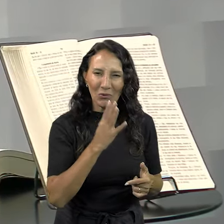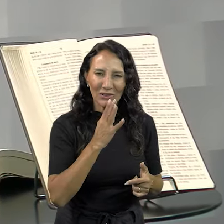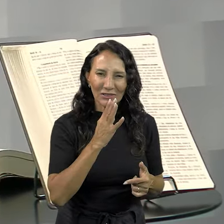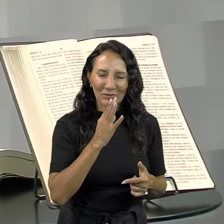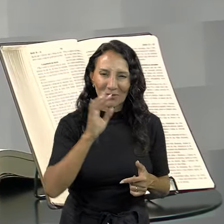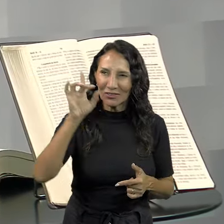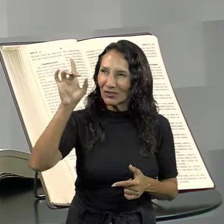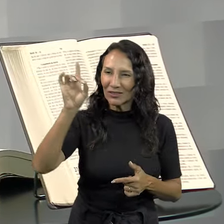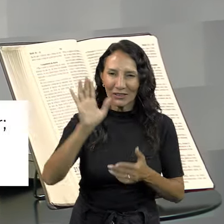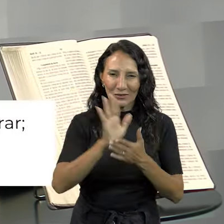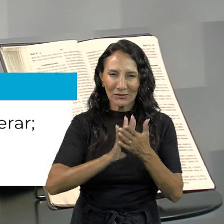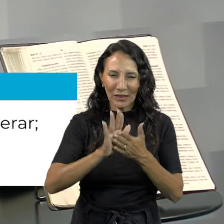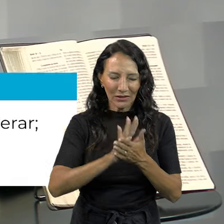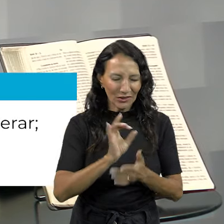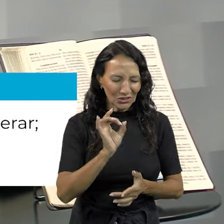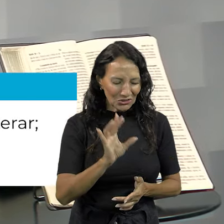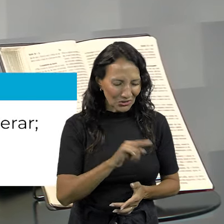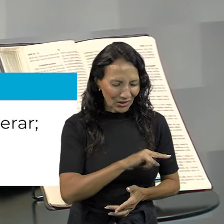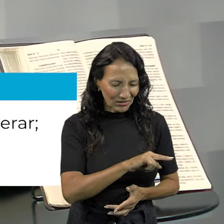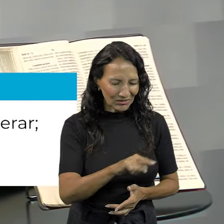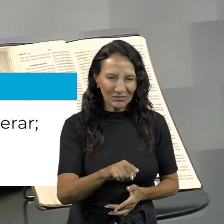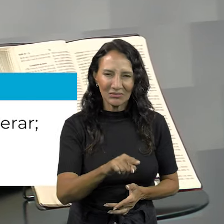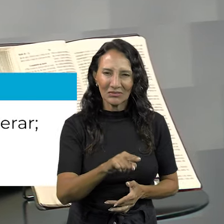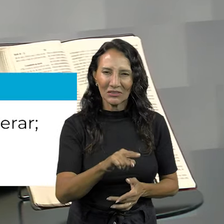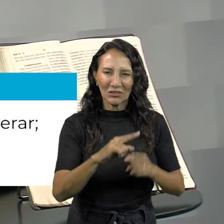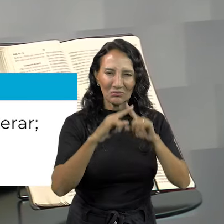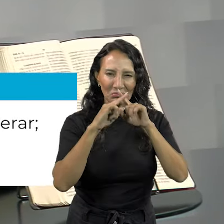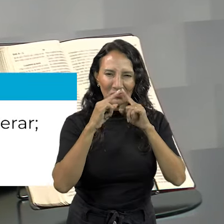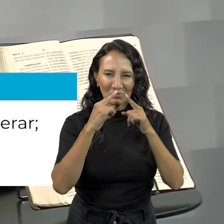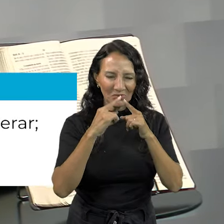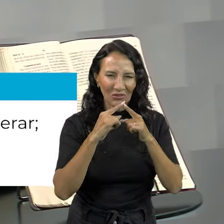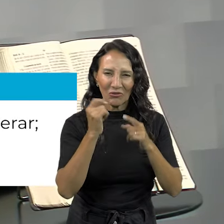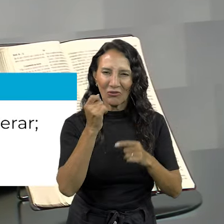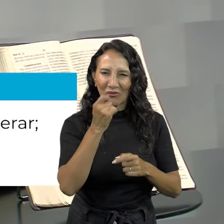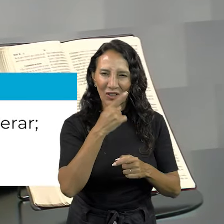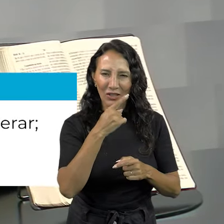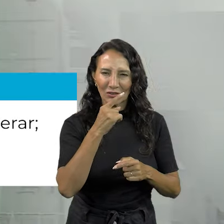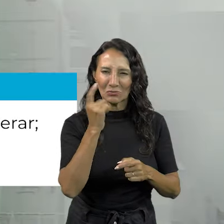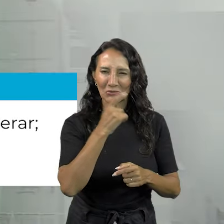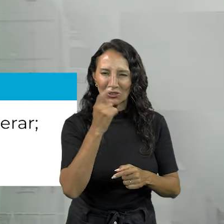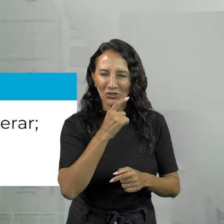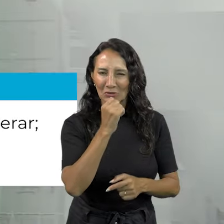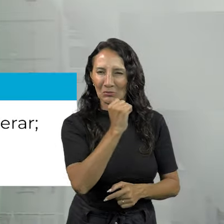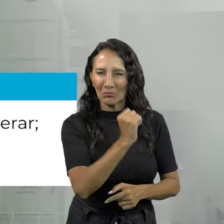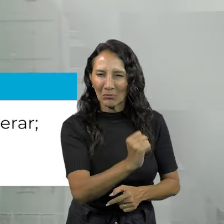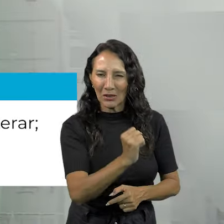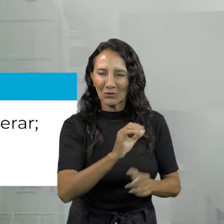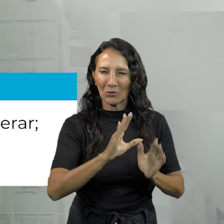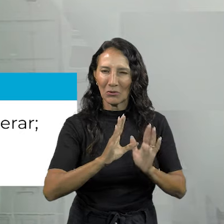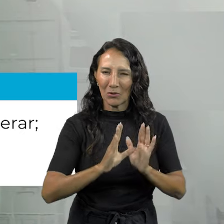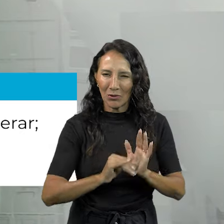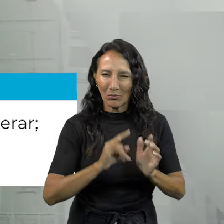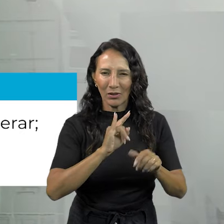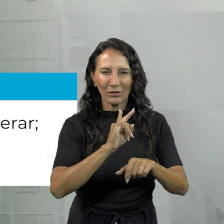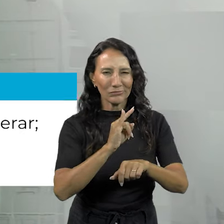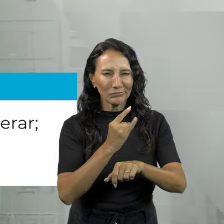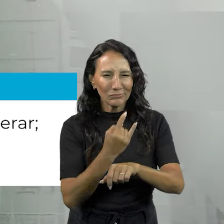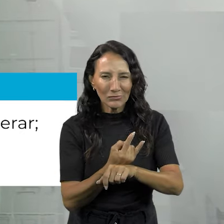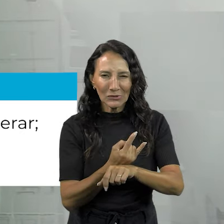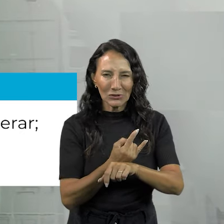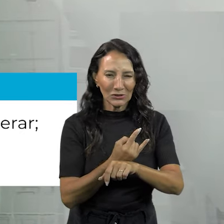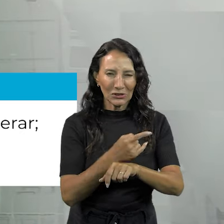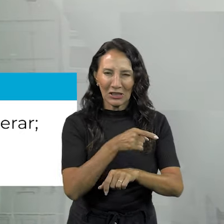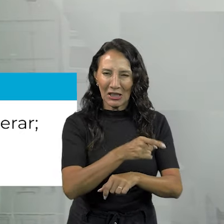de Deus. Só permanecem o falso juramento, o mentir, o matar, o furtar e o adulterar,